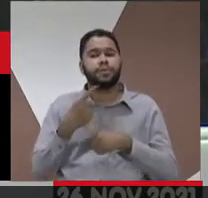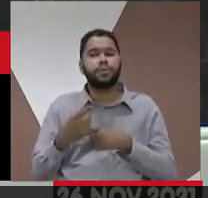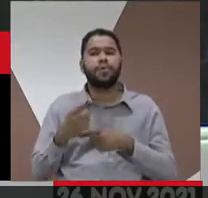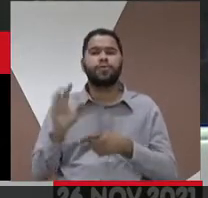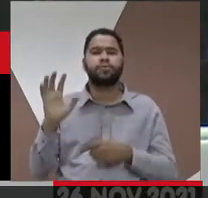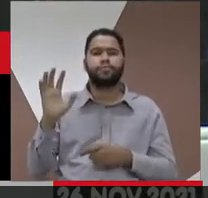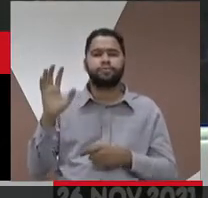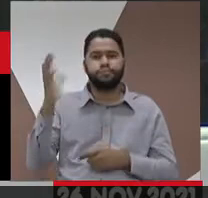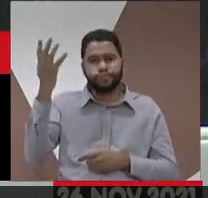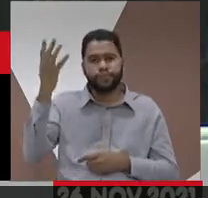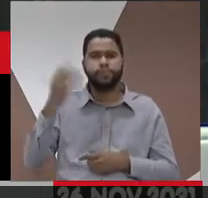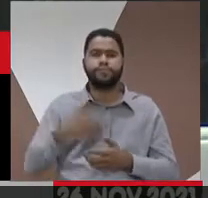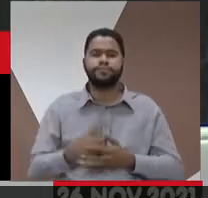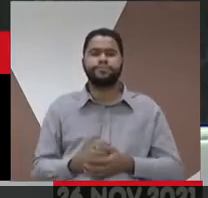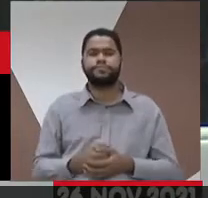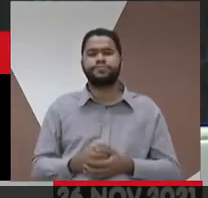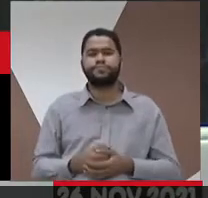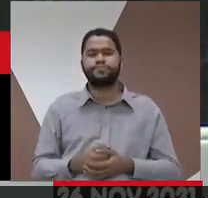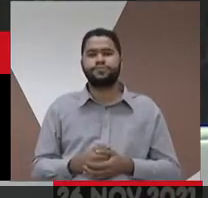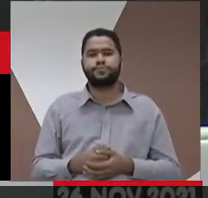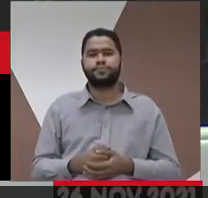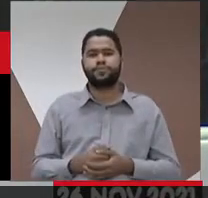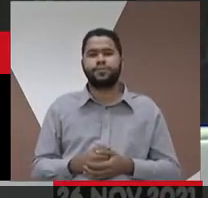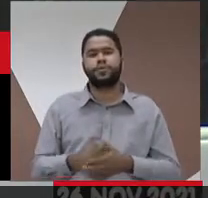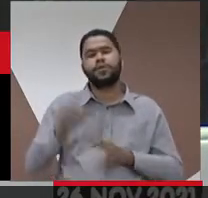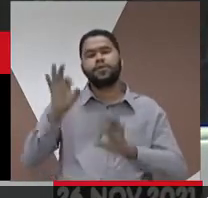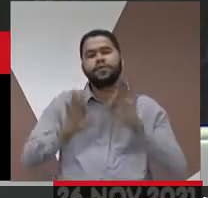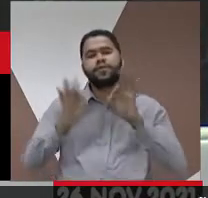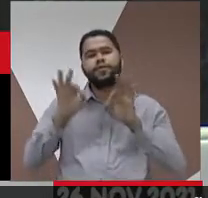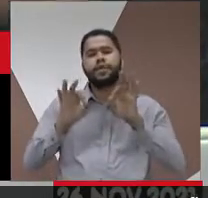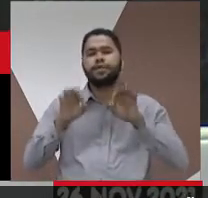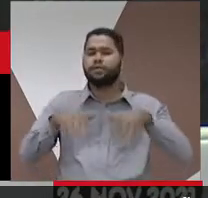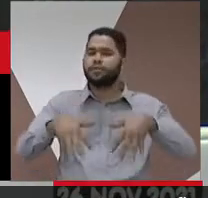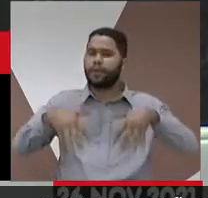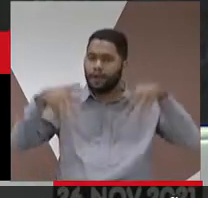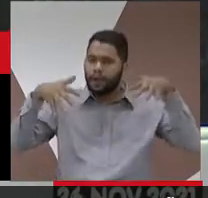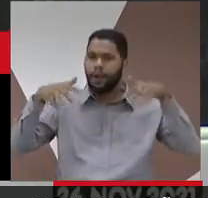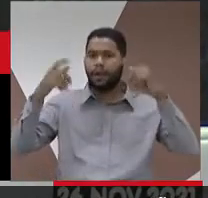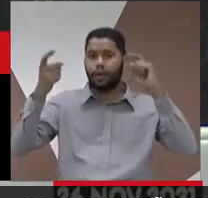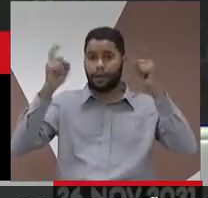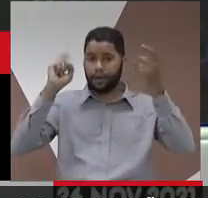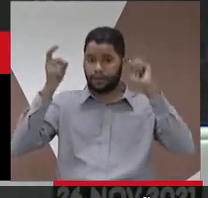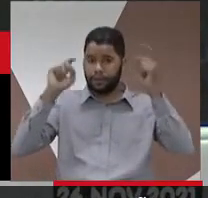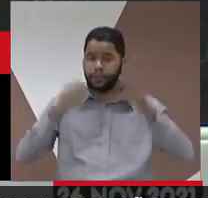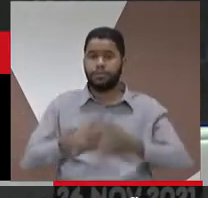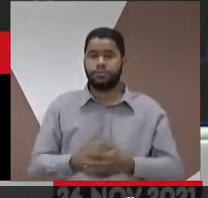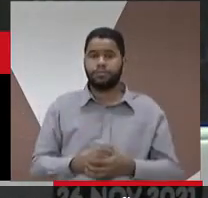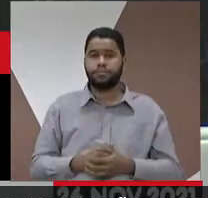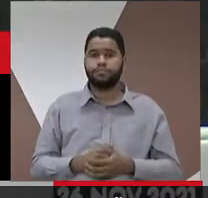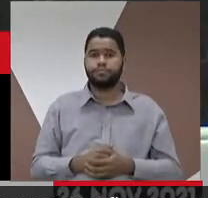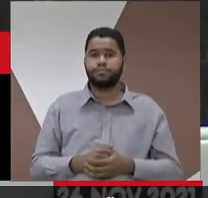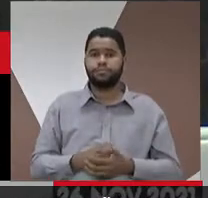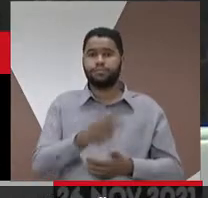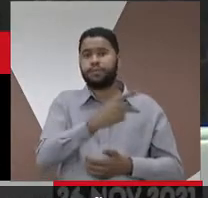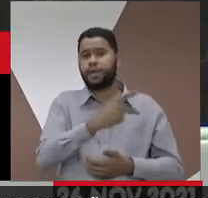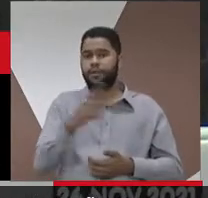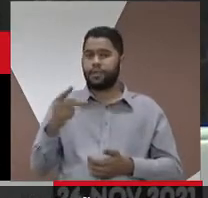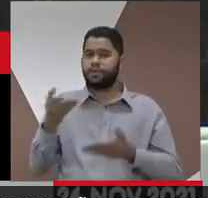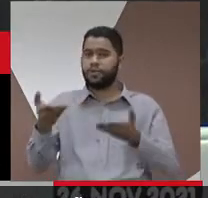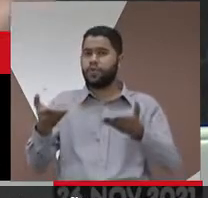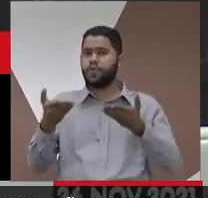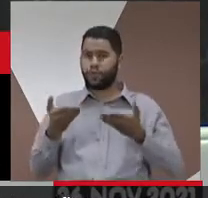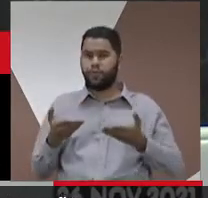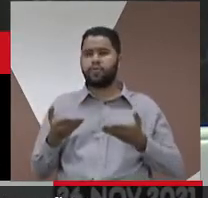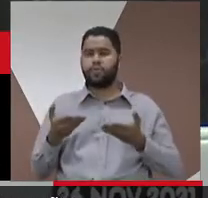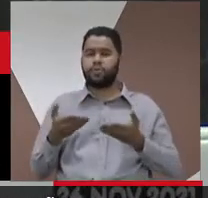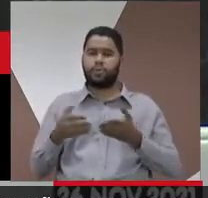lá no DR, fizéssemos uma audiência, né, mas a presidência convocou, que dá uma dimensão